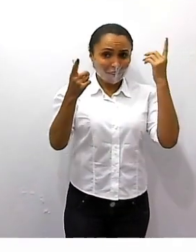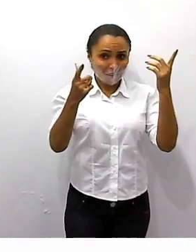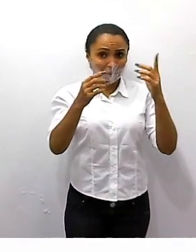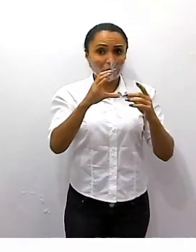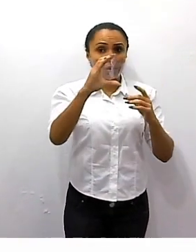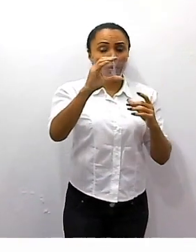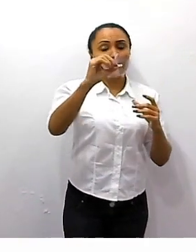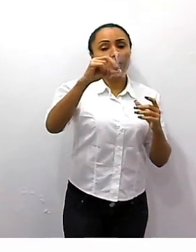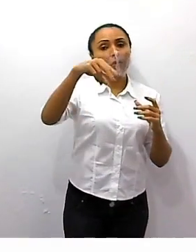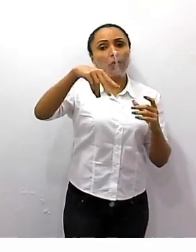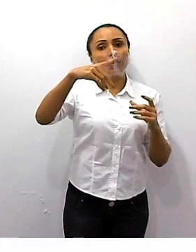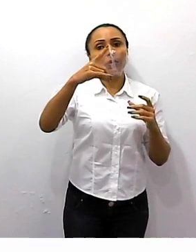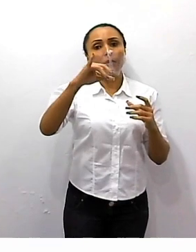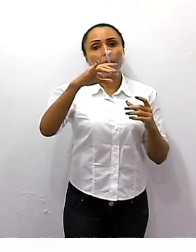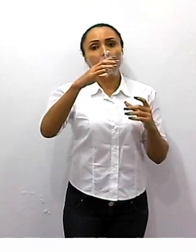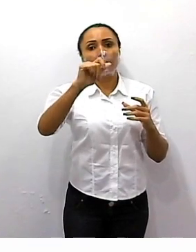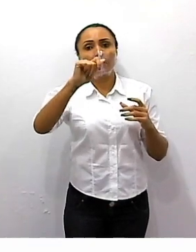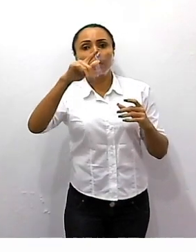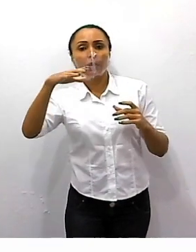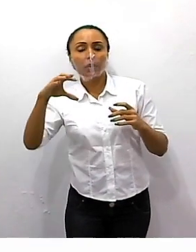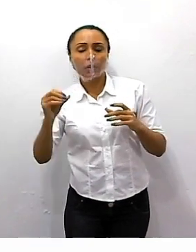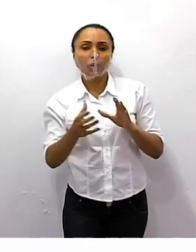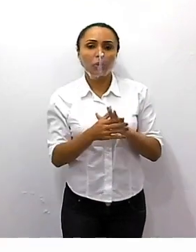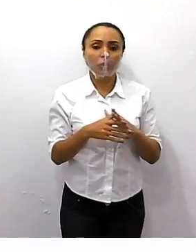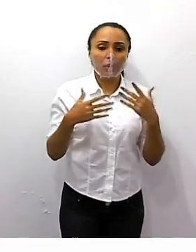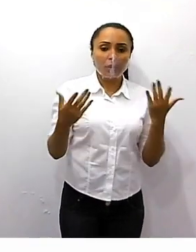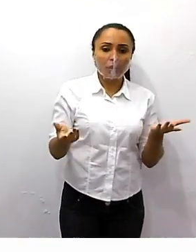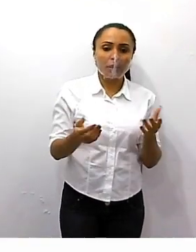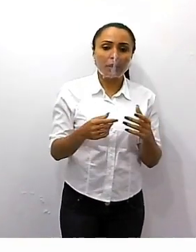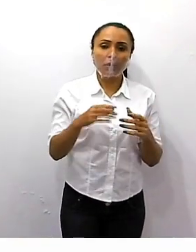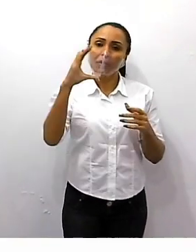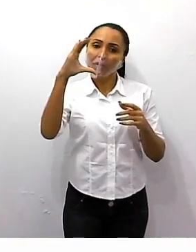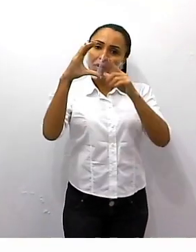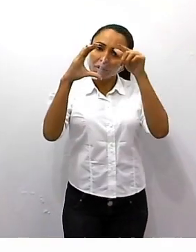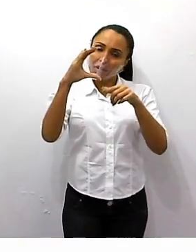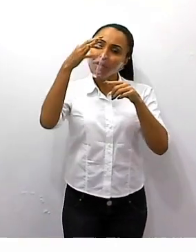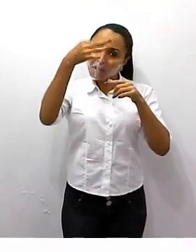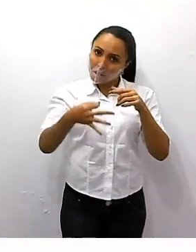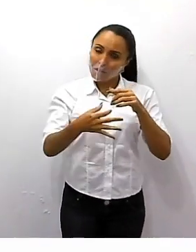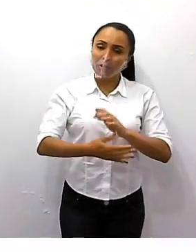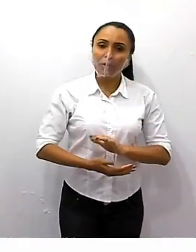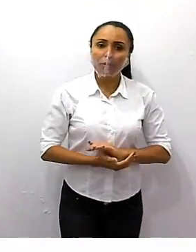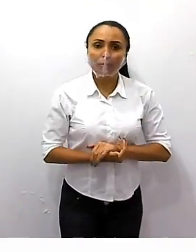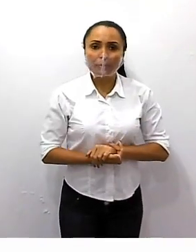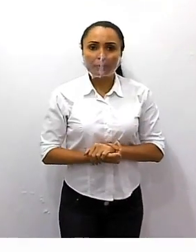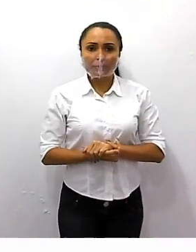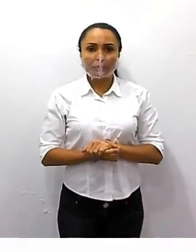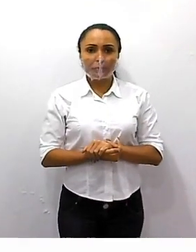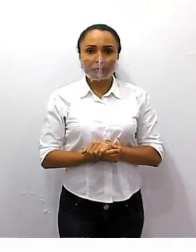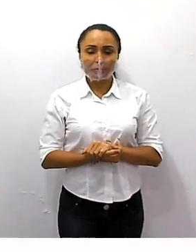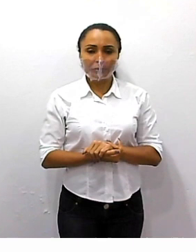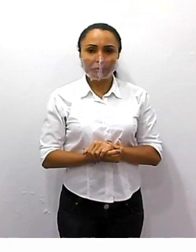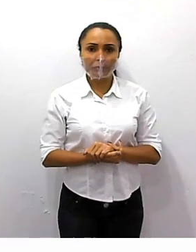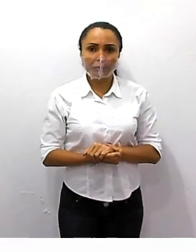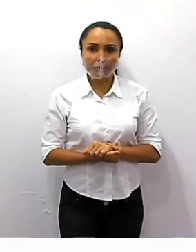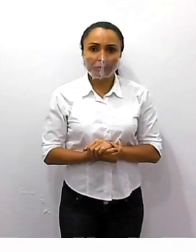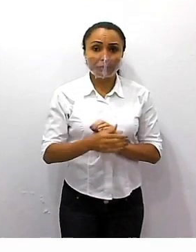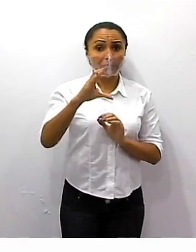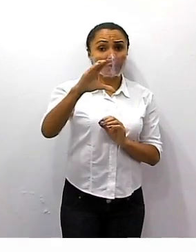de condição. Resposta certa aí, letra C. Ou seja,